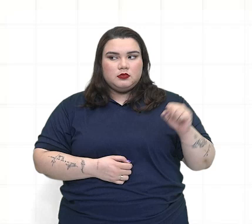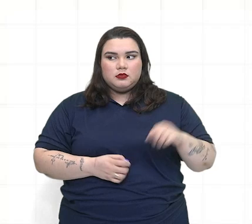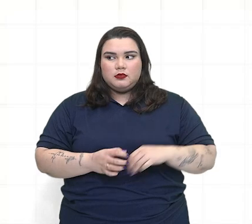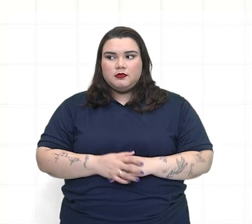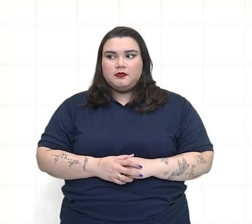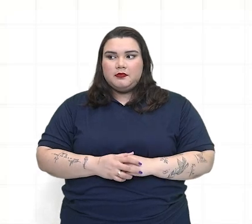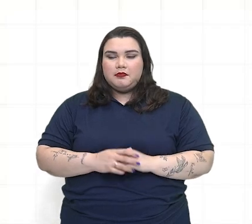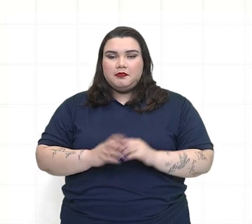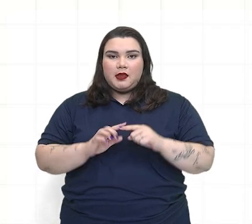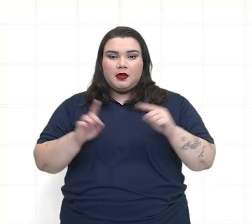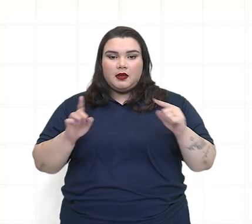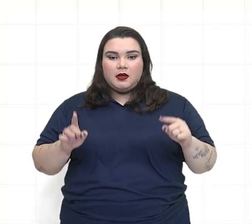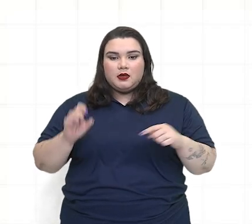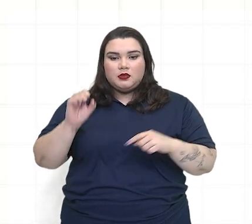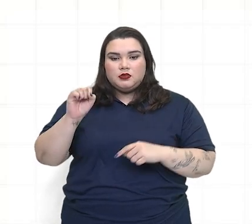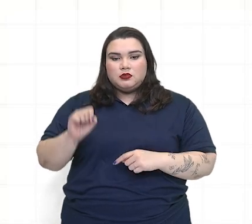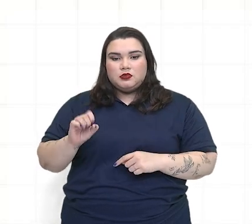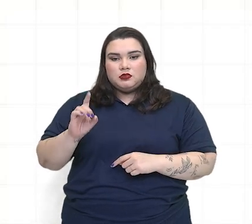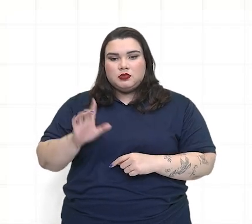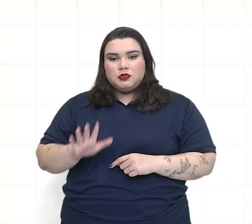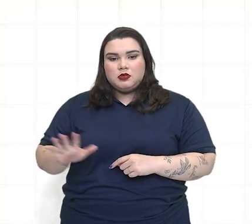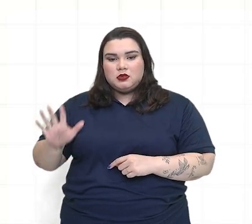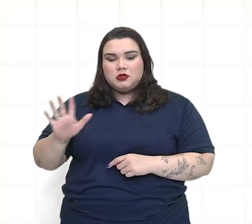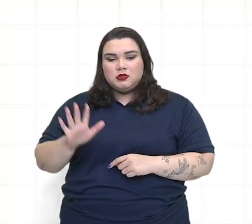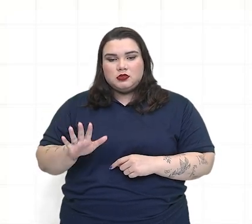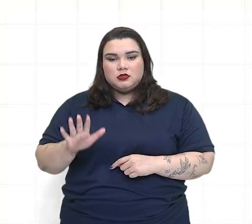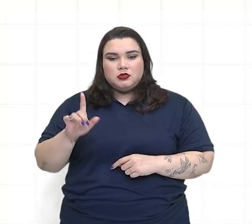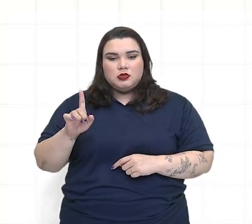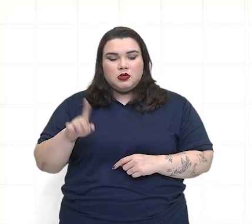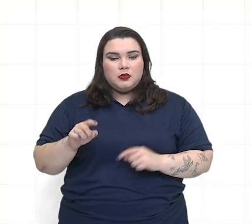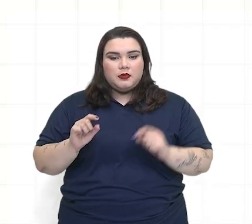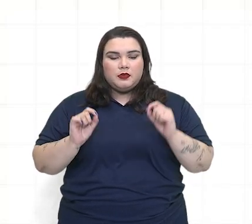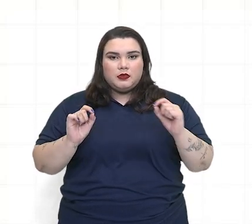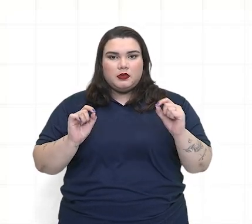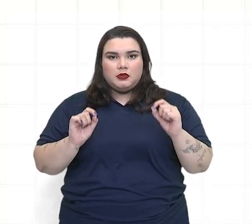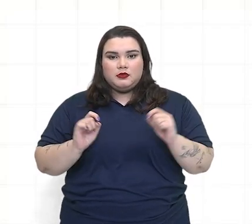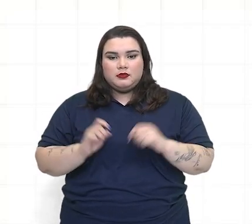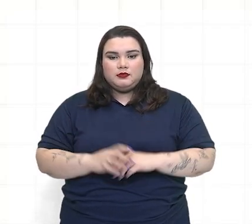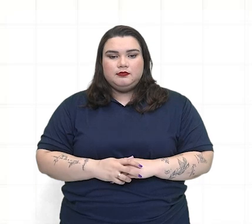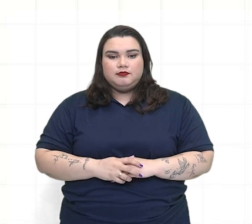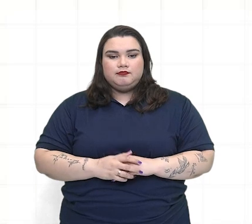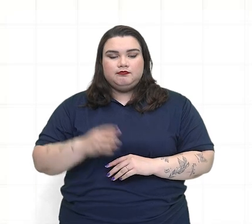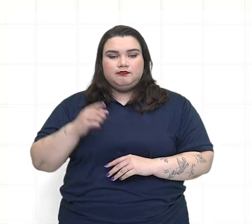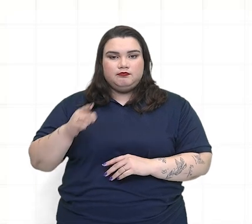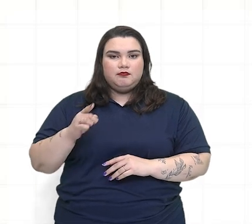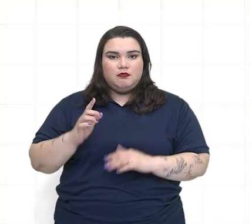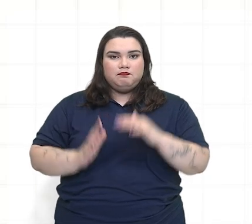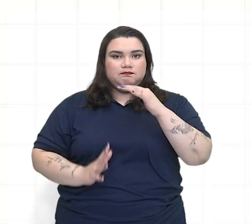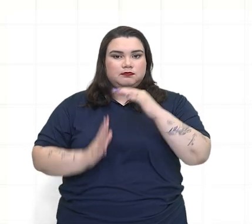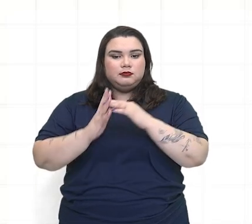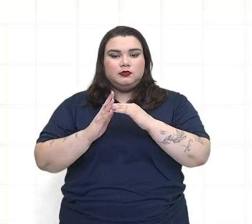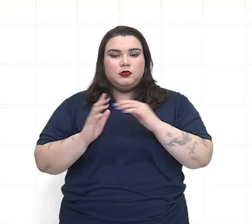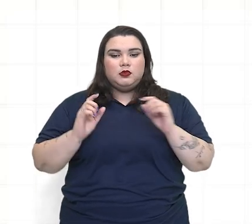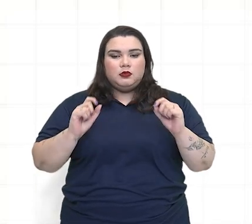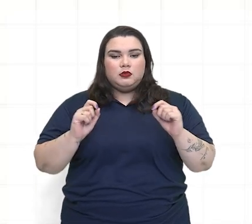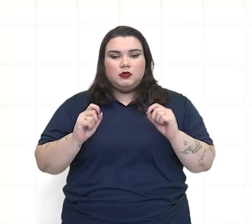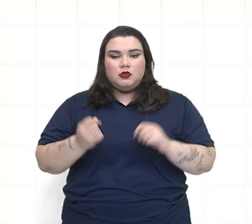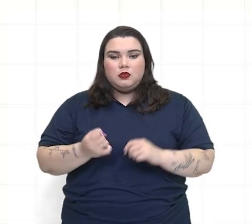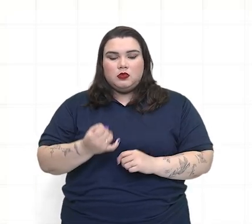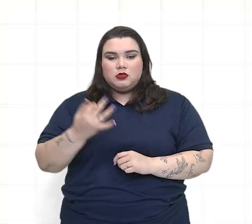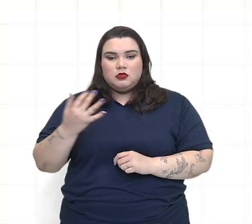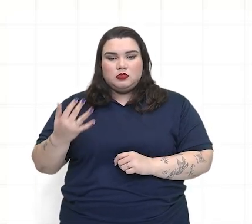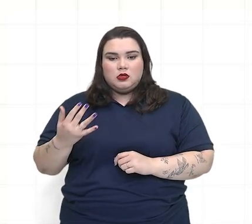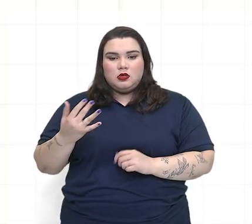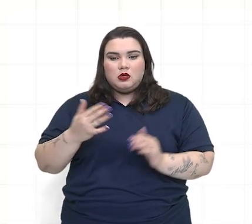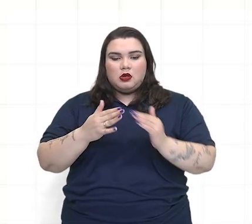5.608.428. Porém, o sudeste é a região que possui o maior número